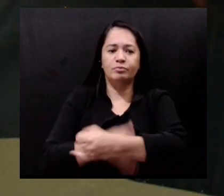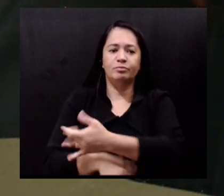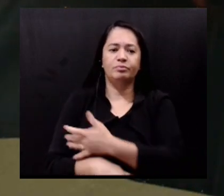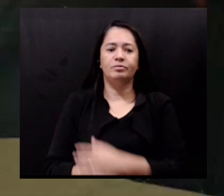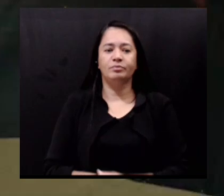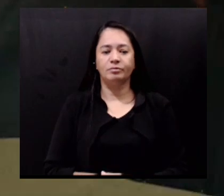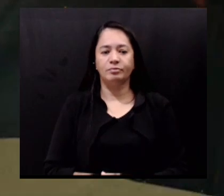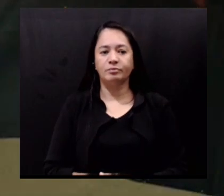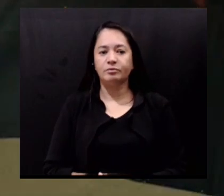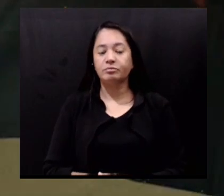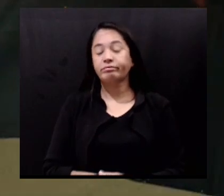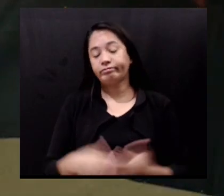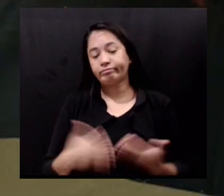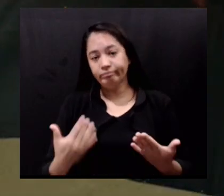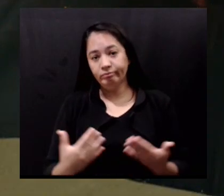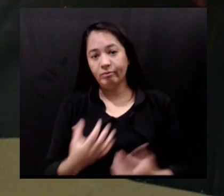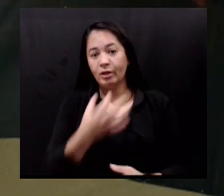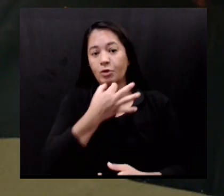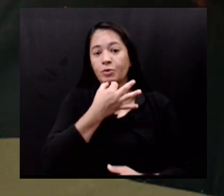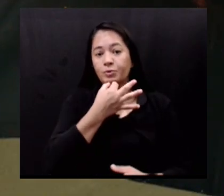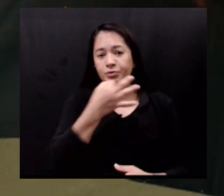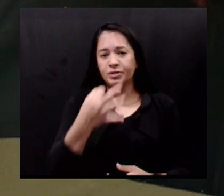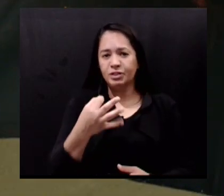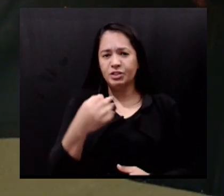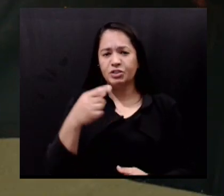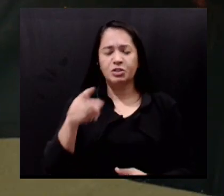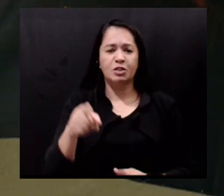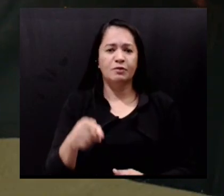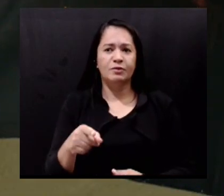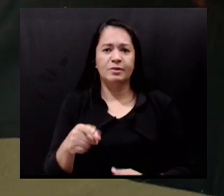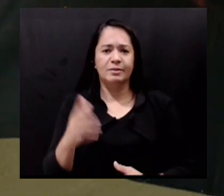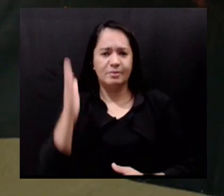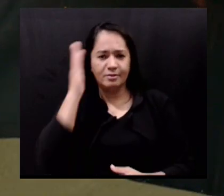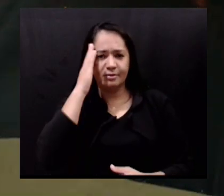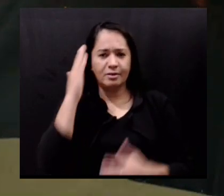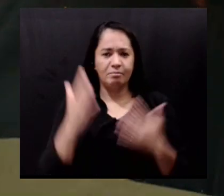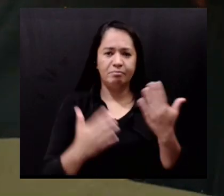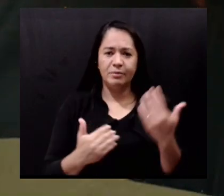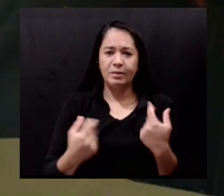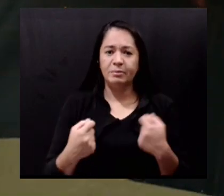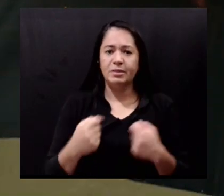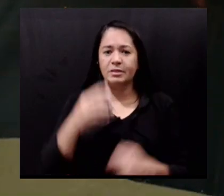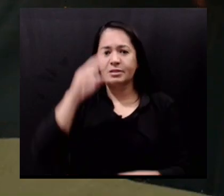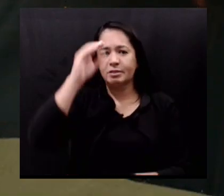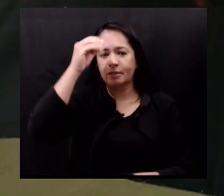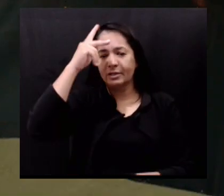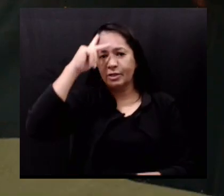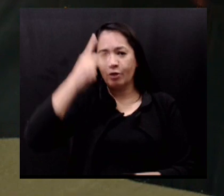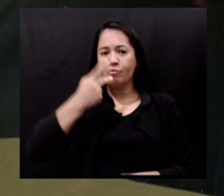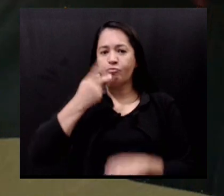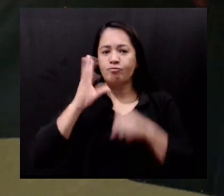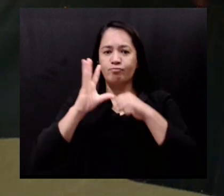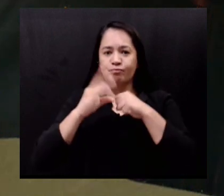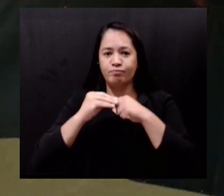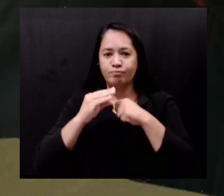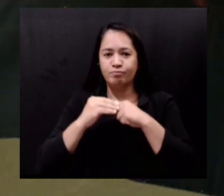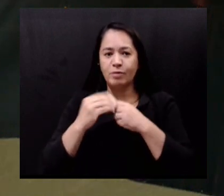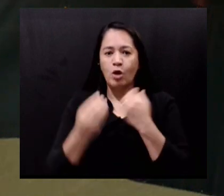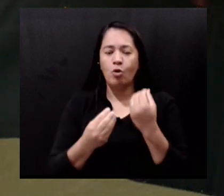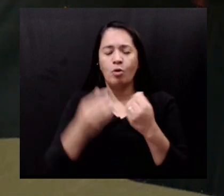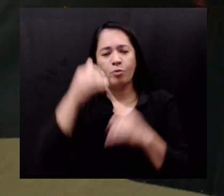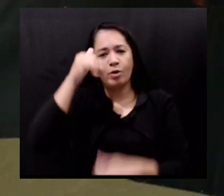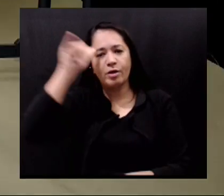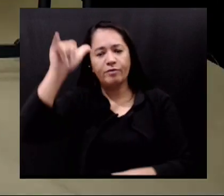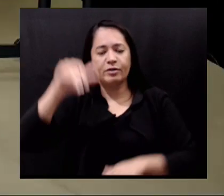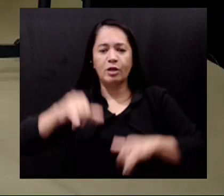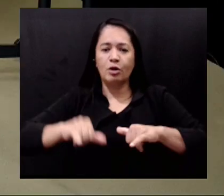ter um autoconhecimento para você lidar com críticas, né. Agora, como não deixar que isso vire um sofrimento emocional, Fabiana?